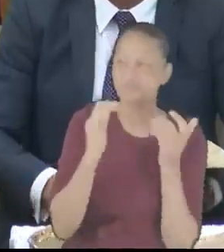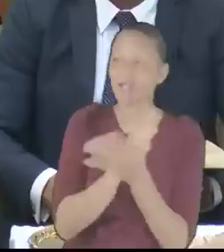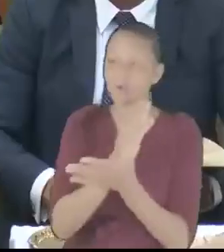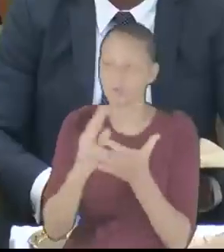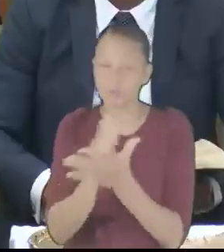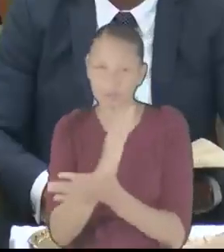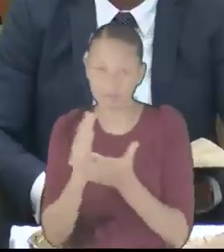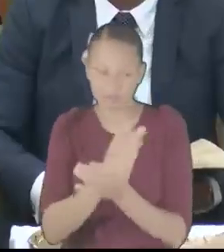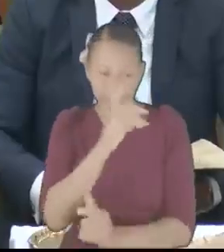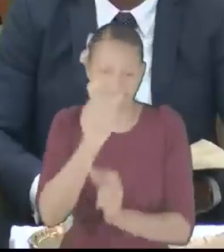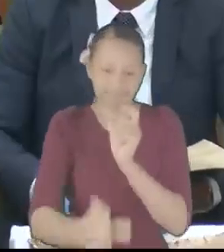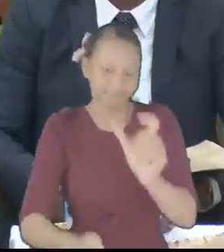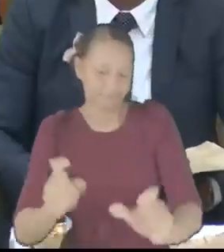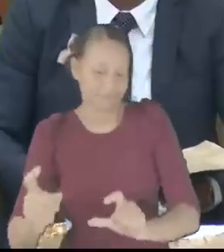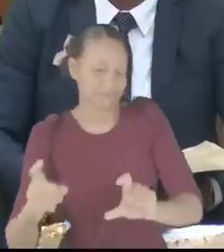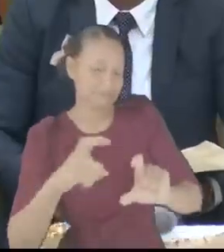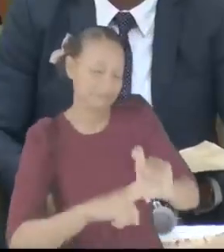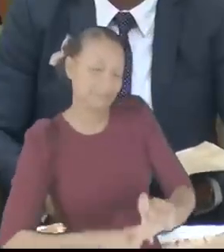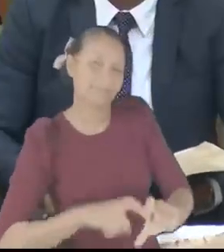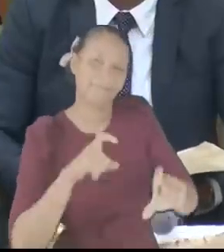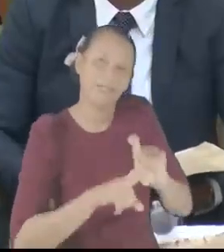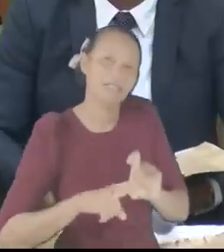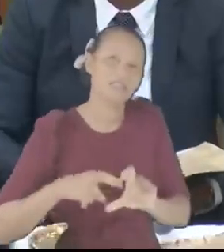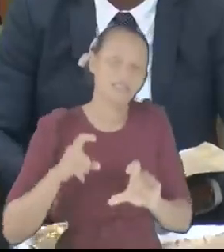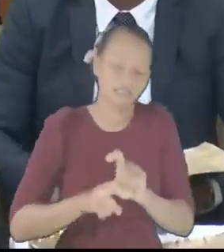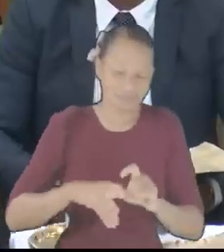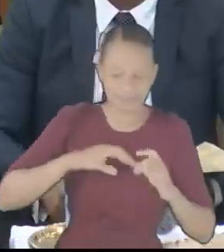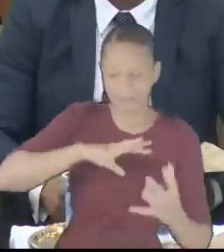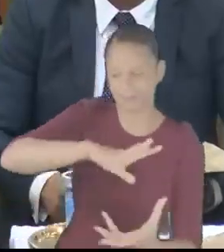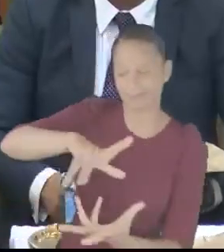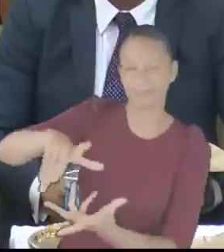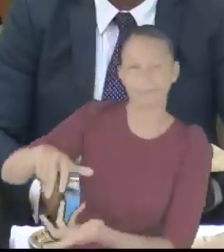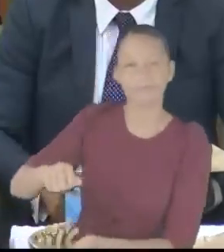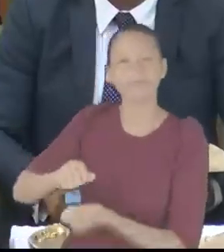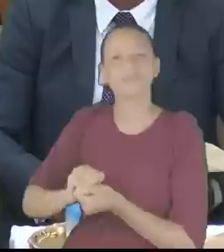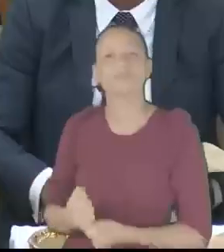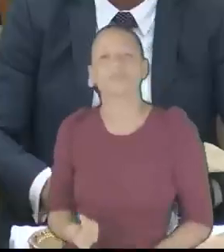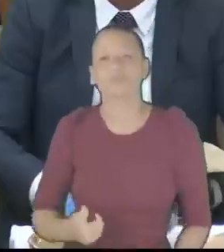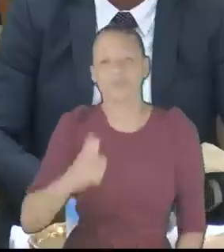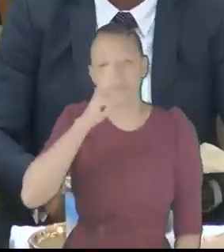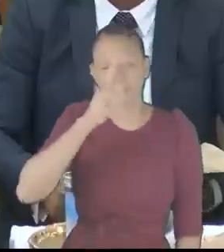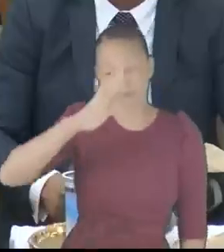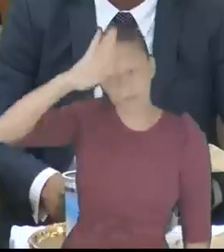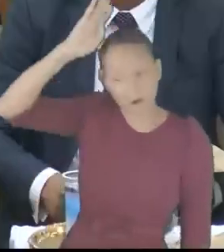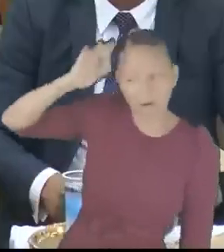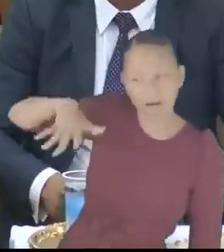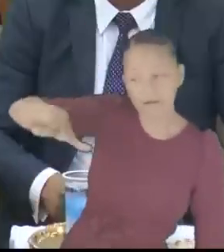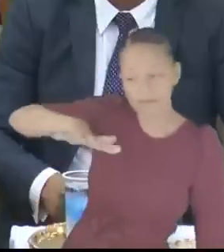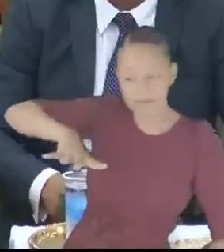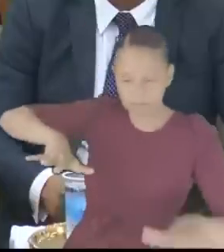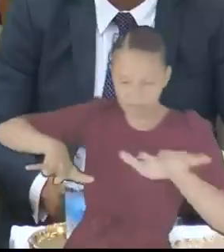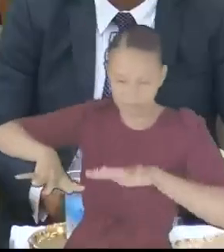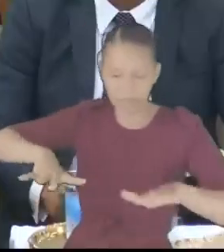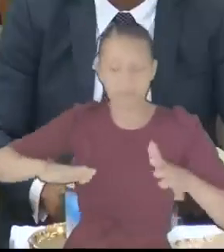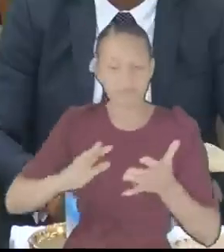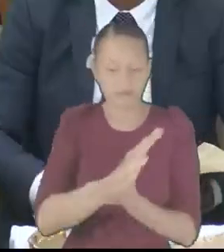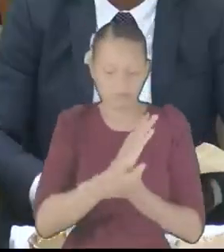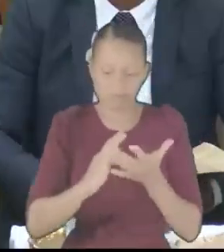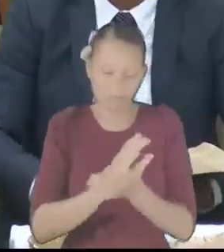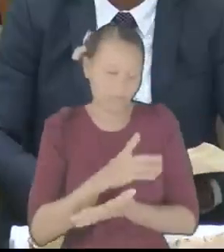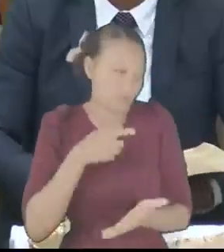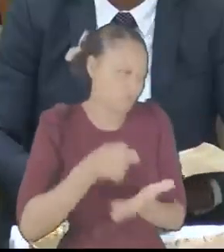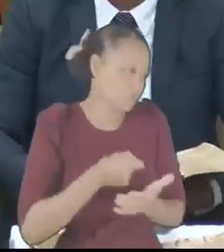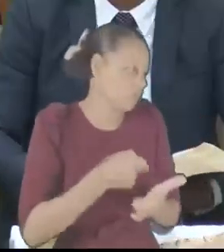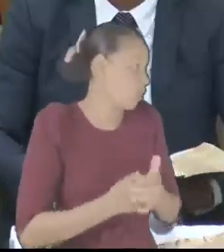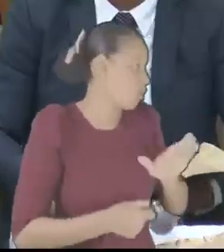Alguns devedores faziam, no mundo grego romano, alguns devedores faziam uma exigência. Olha, eu